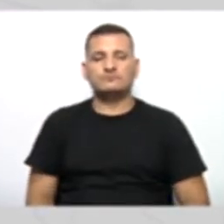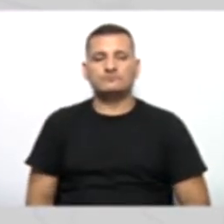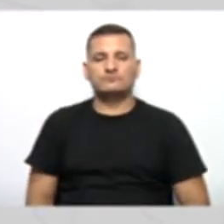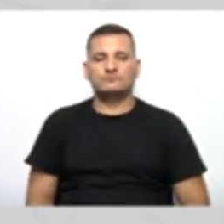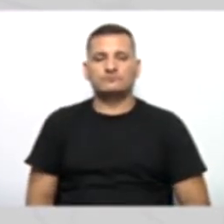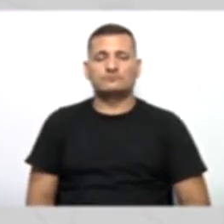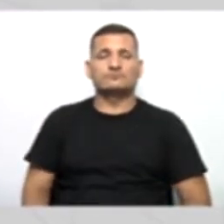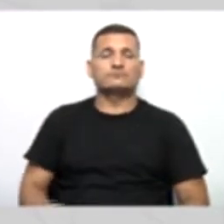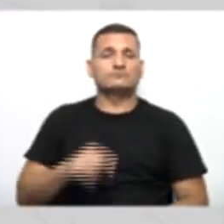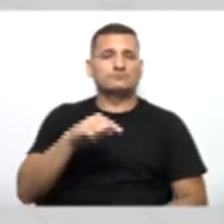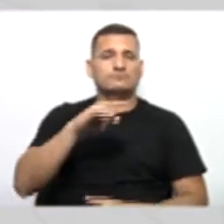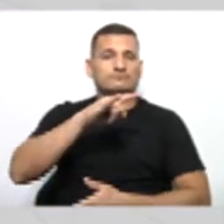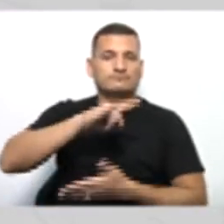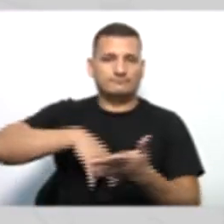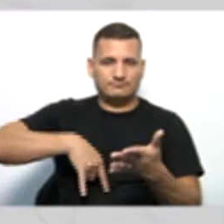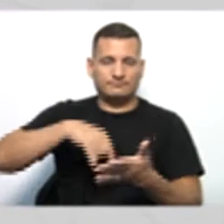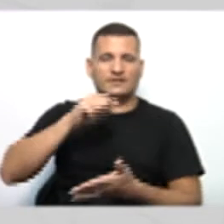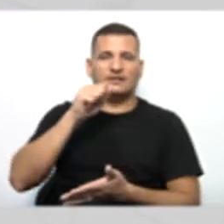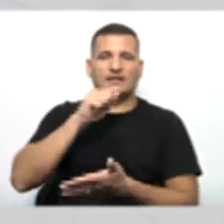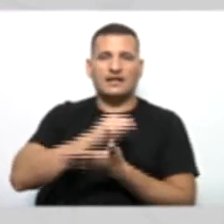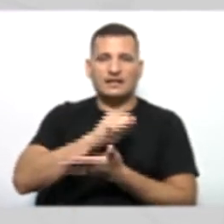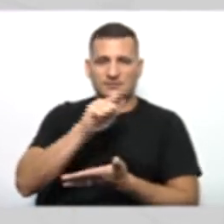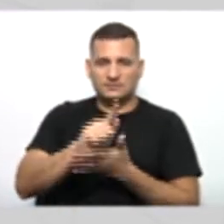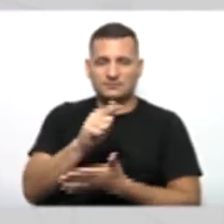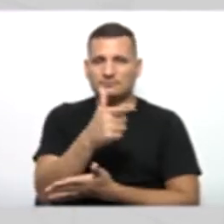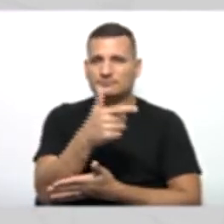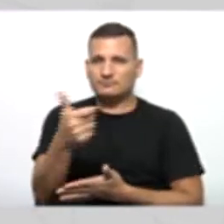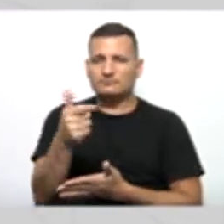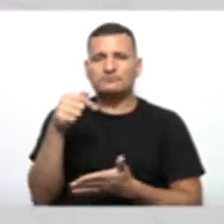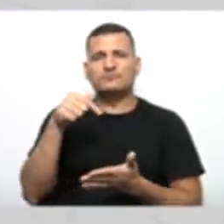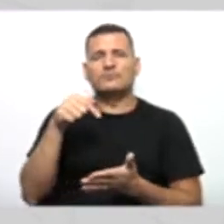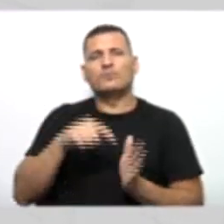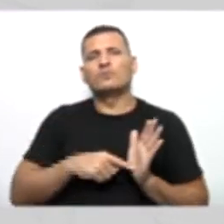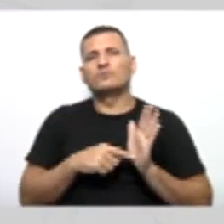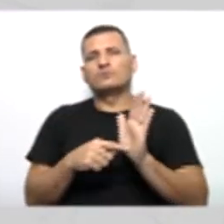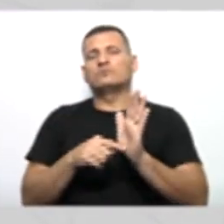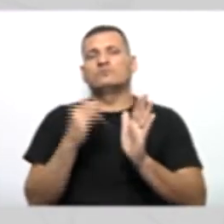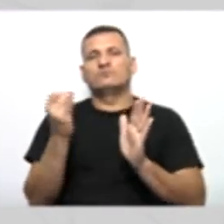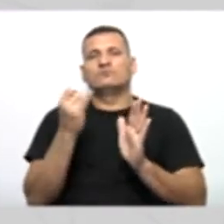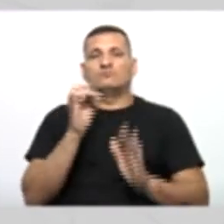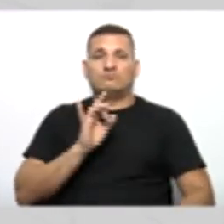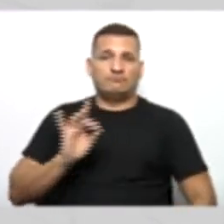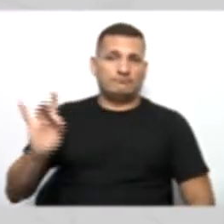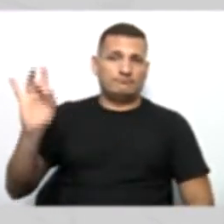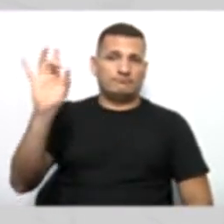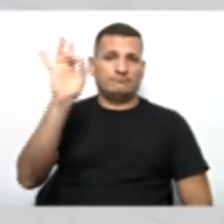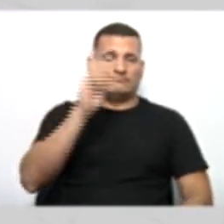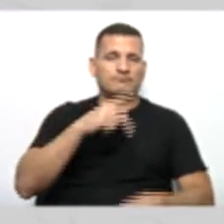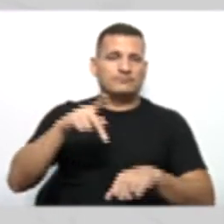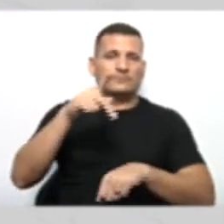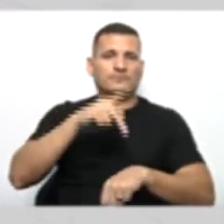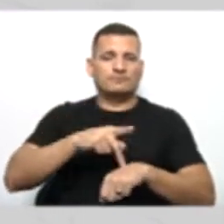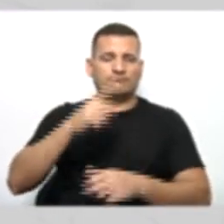E esse documento demonstrou a importância de cada país a se comprometer a refletir